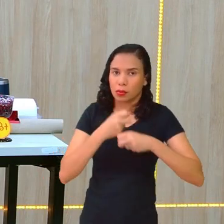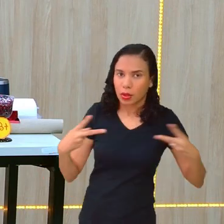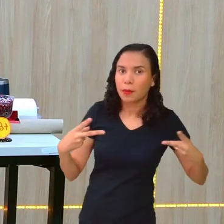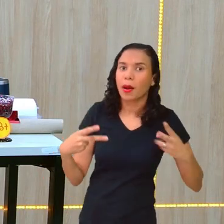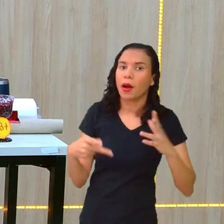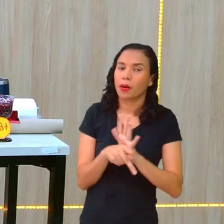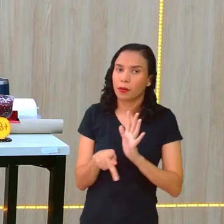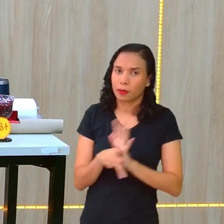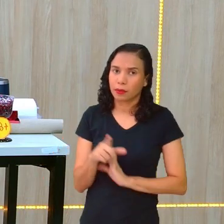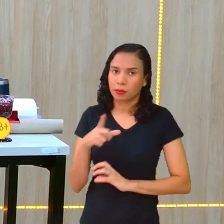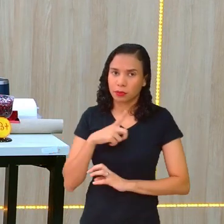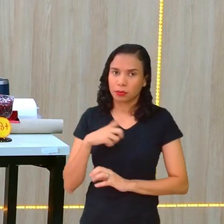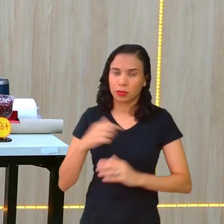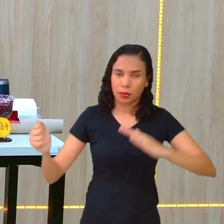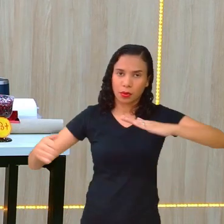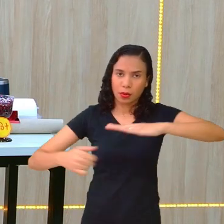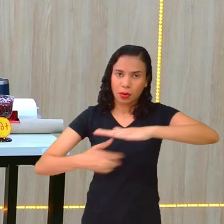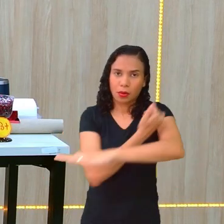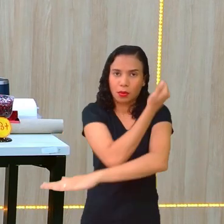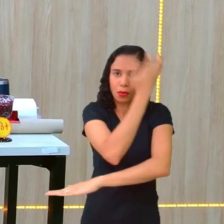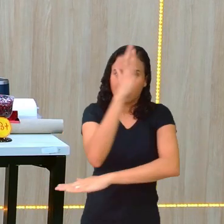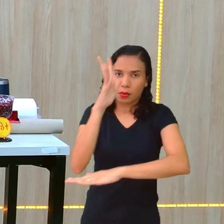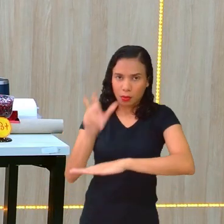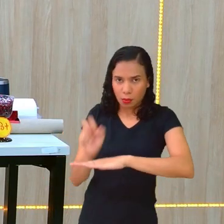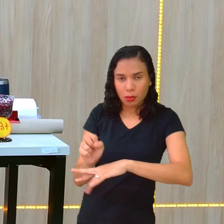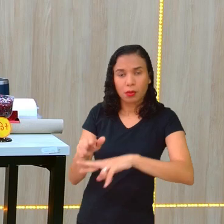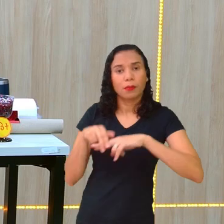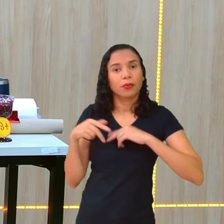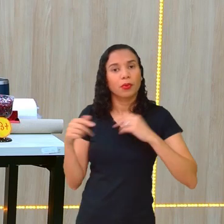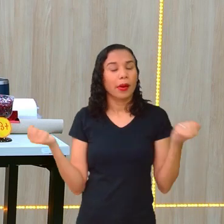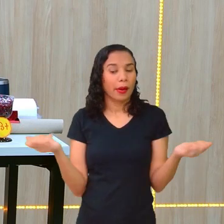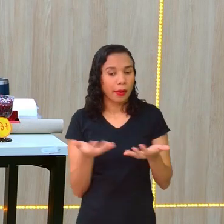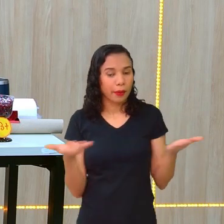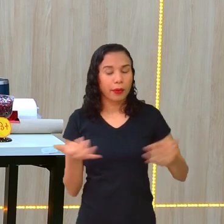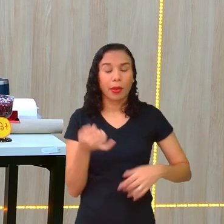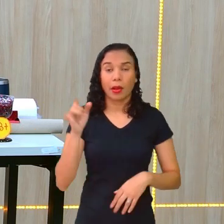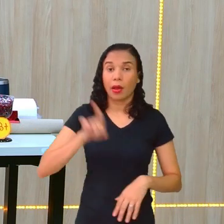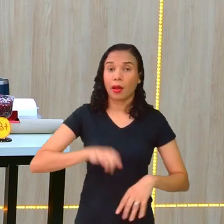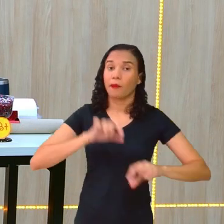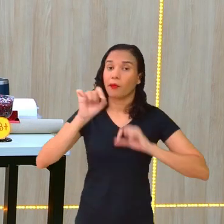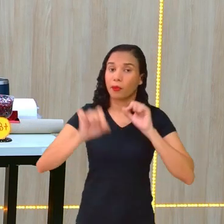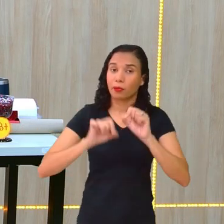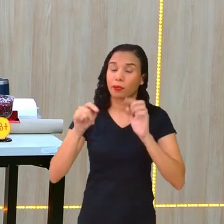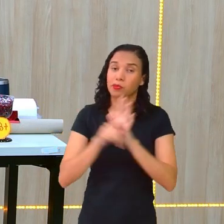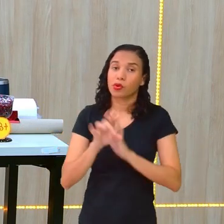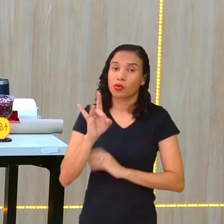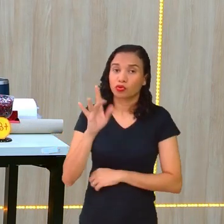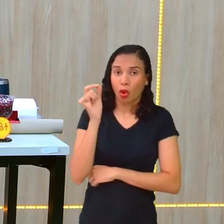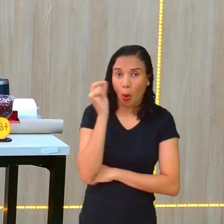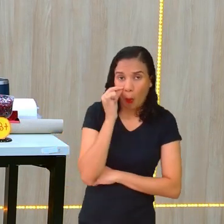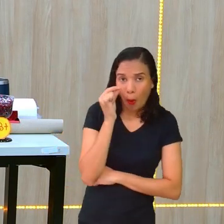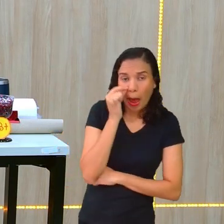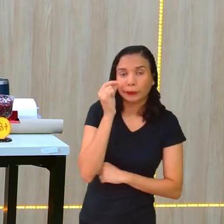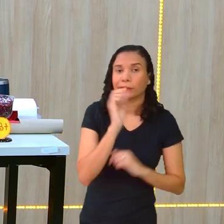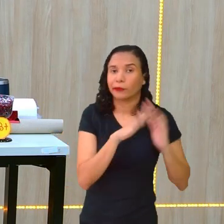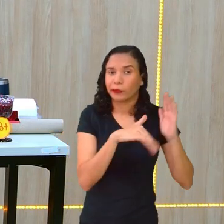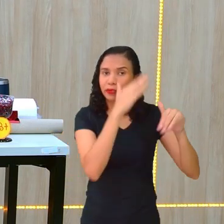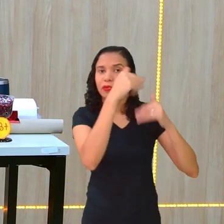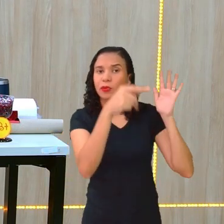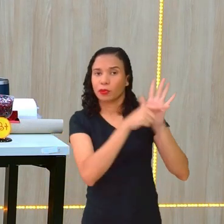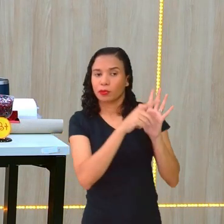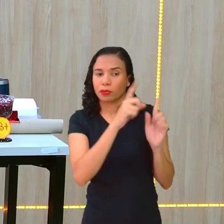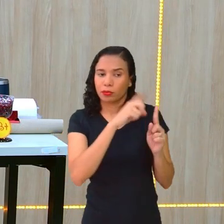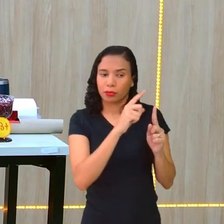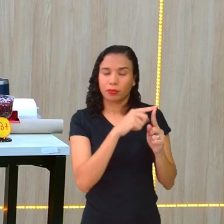assim, presentes nos ecossistemas. Então, as cobaias agora é a questão aí do hamster que foi desenvolvido para esse tipo